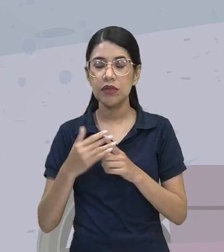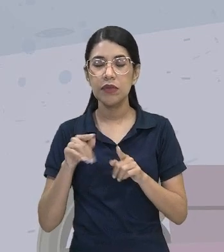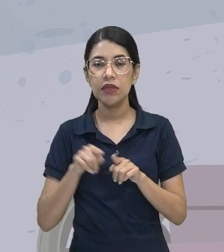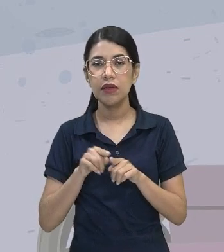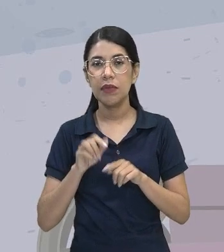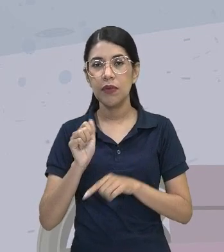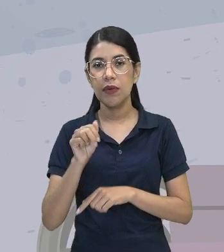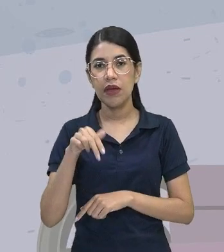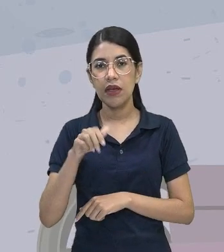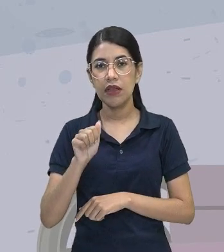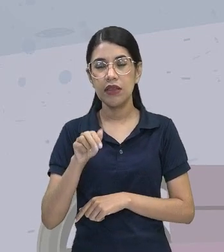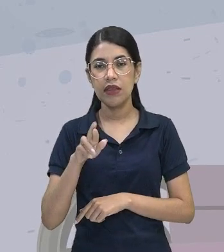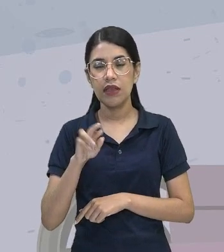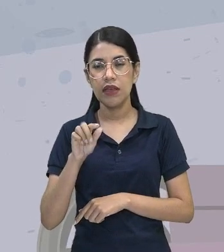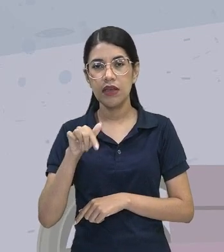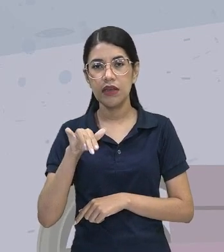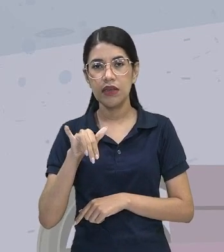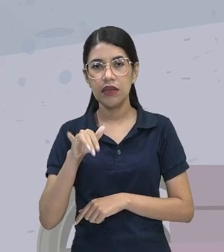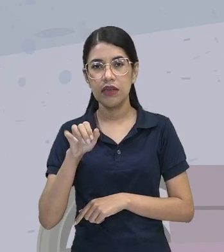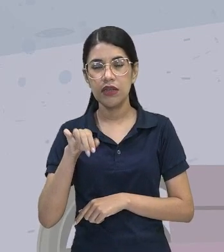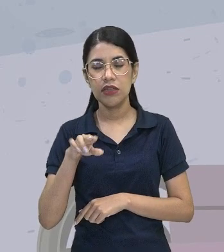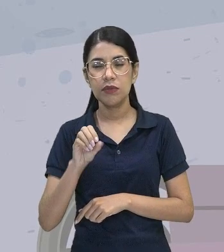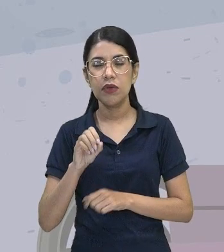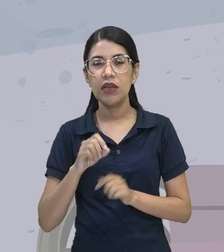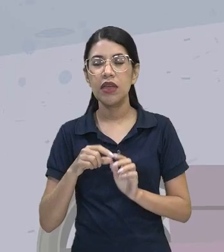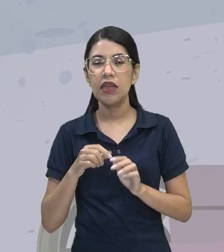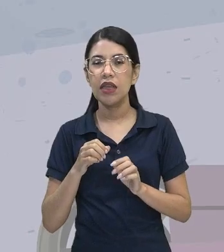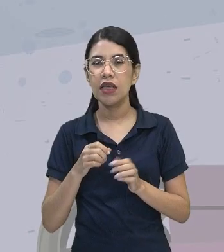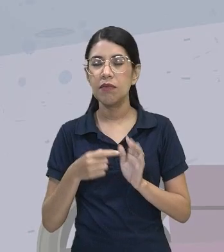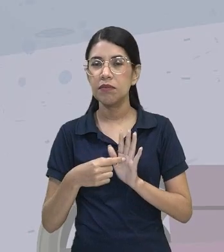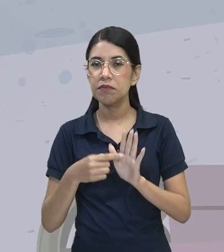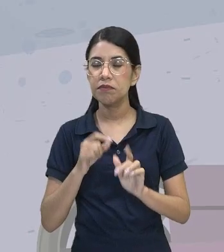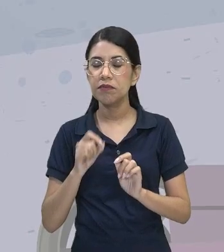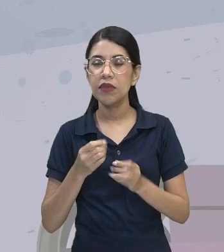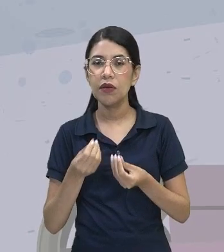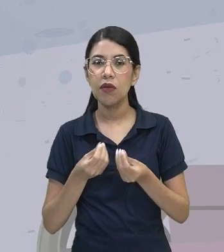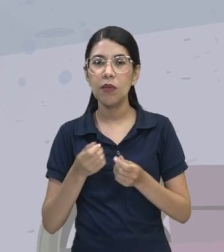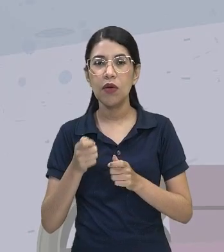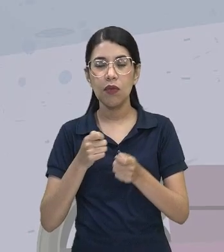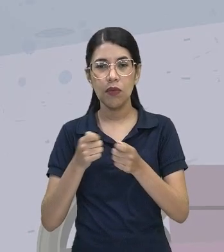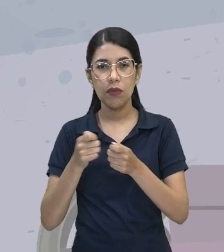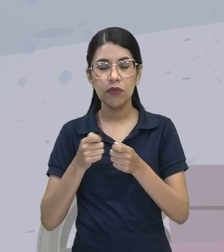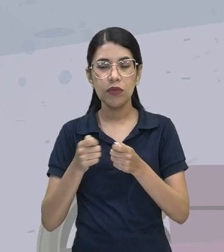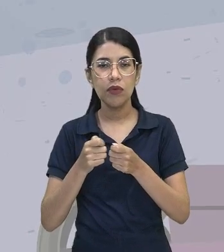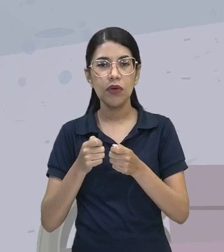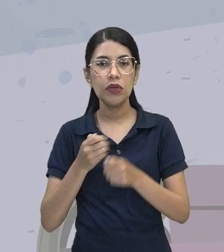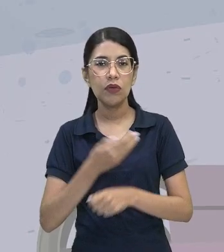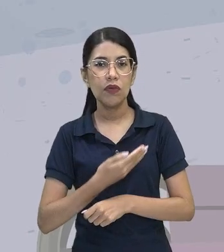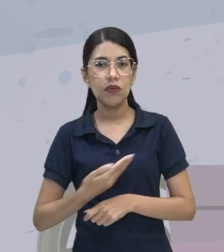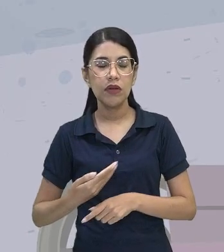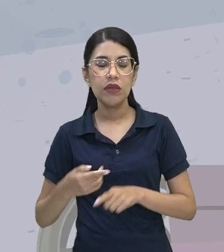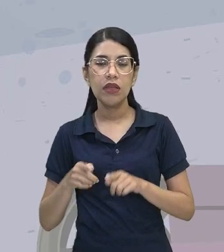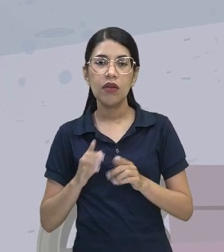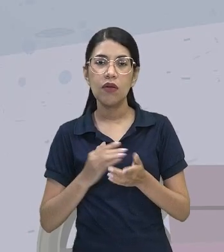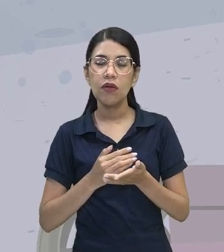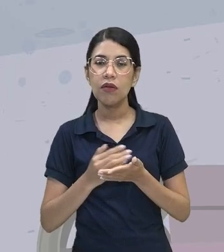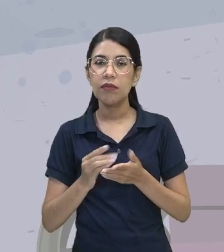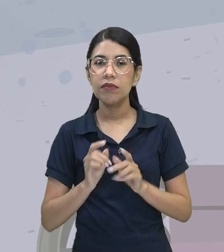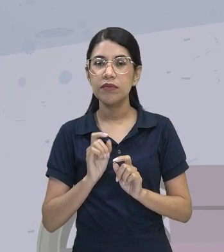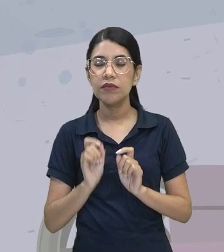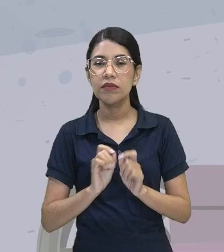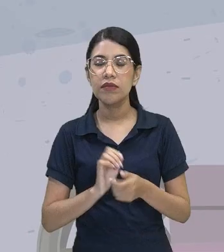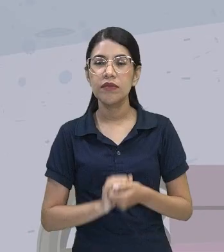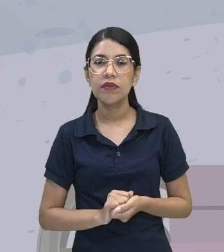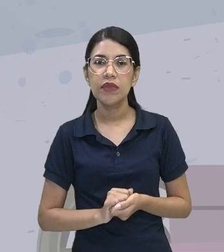uma ideologia que prega a ausência total de um Estado regulador, eles começaram, então, a entrar em voga